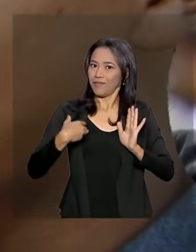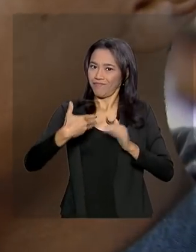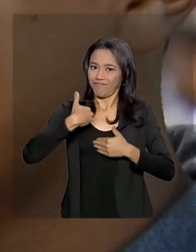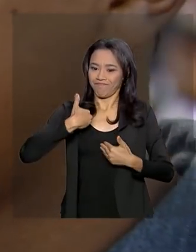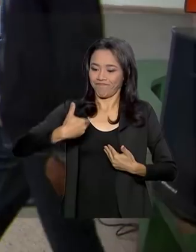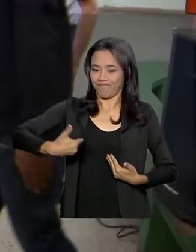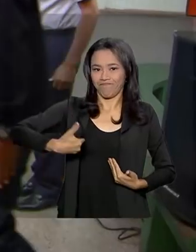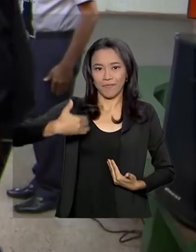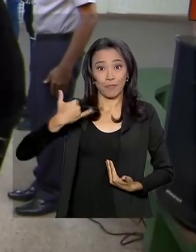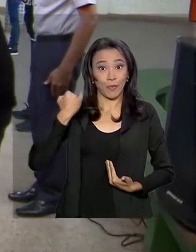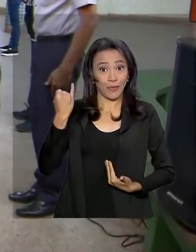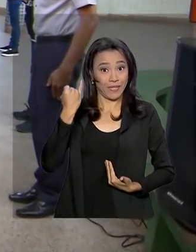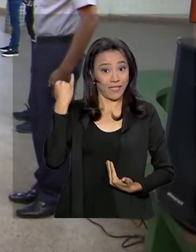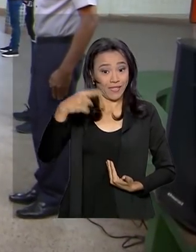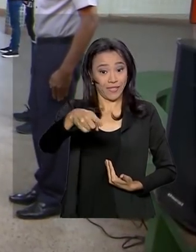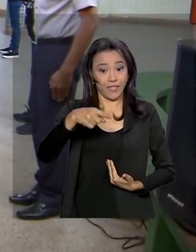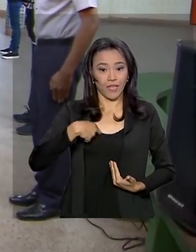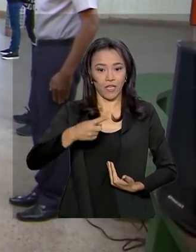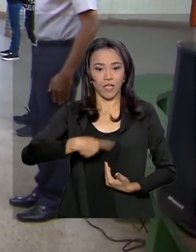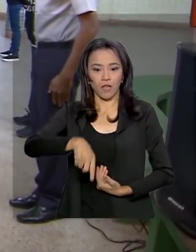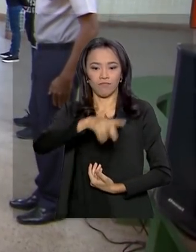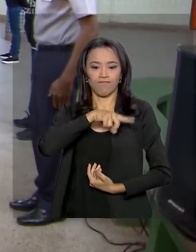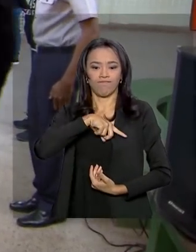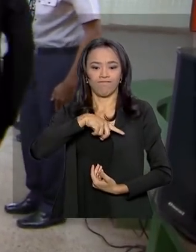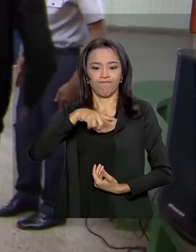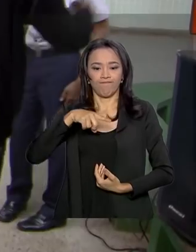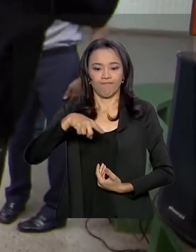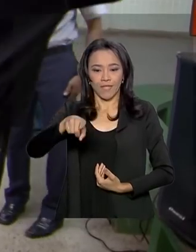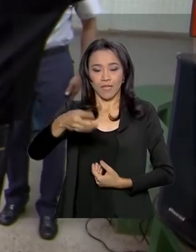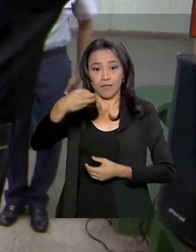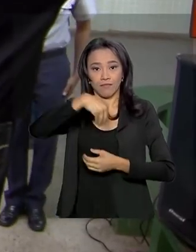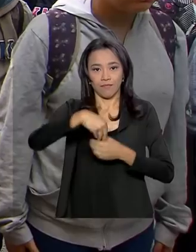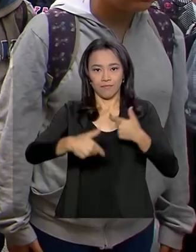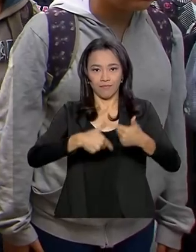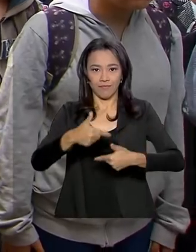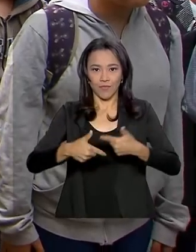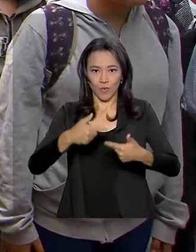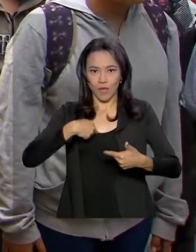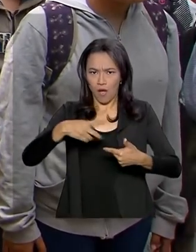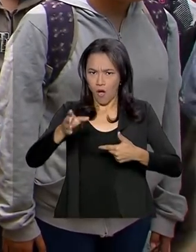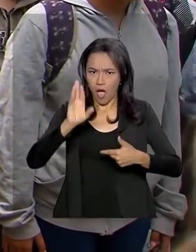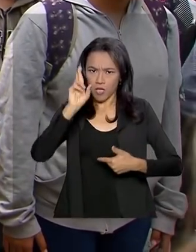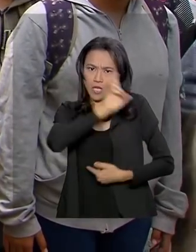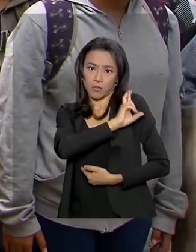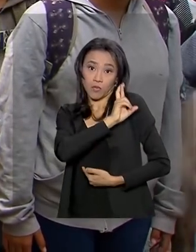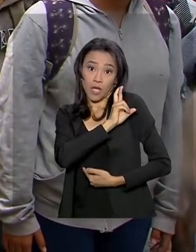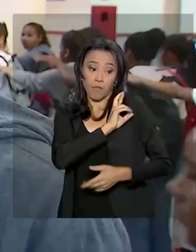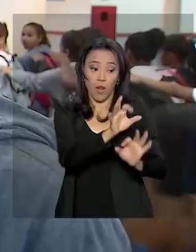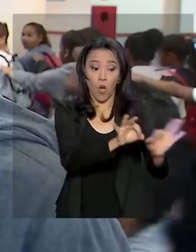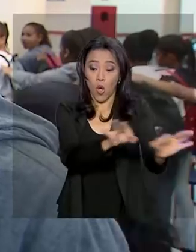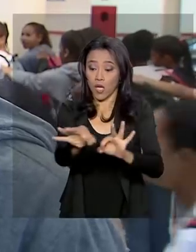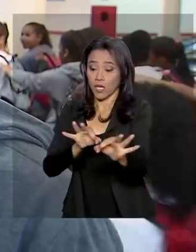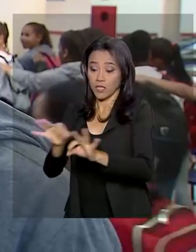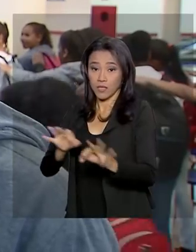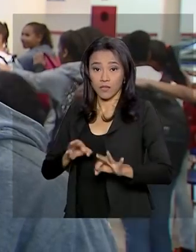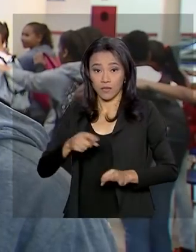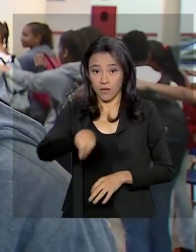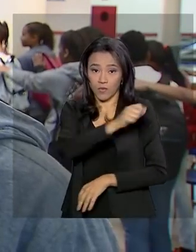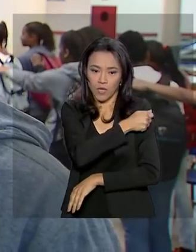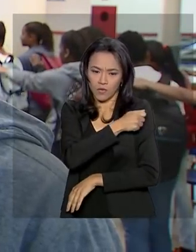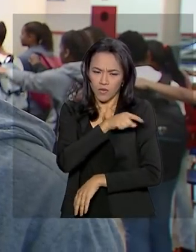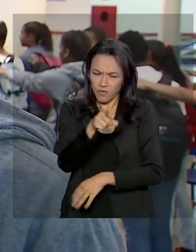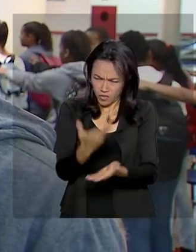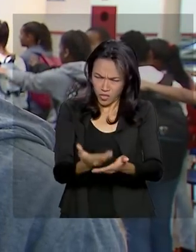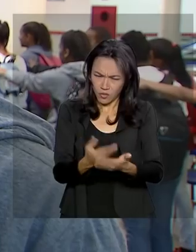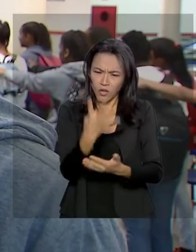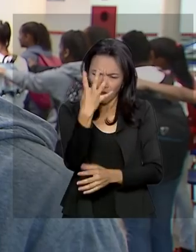importante. Ele é comandante do batalhão escolar e é responsável pela organização dos alunos. Você está aqui há quatro anos nessa